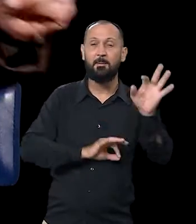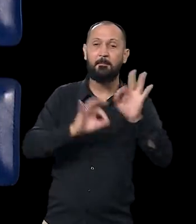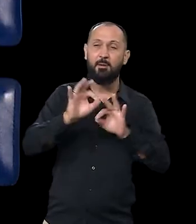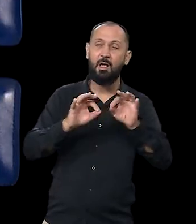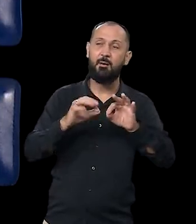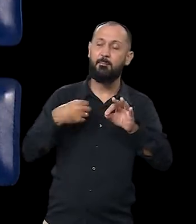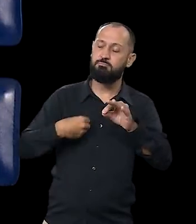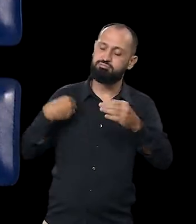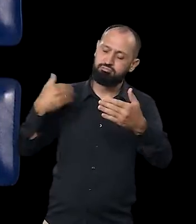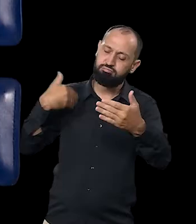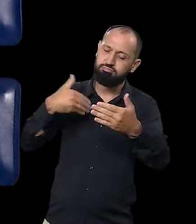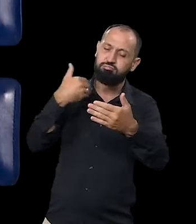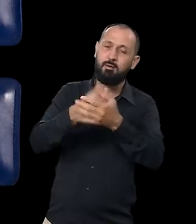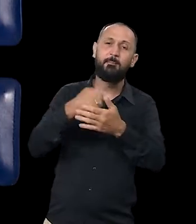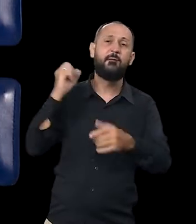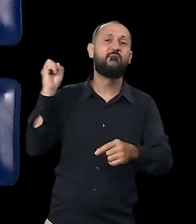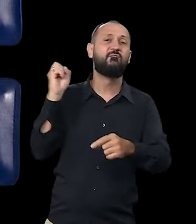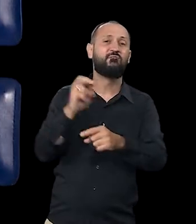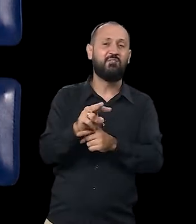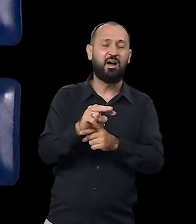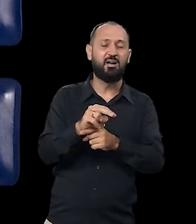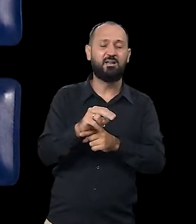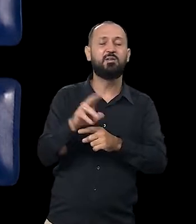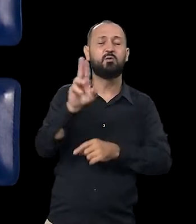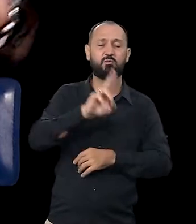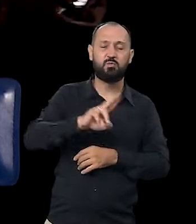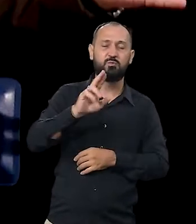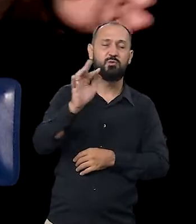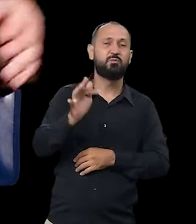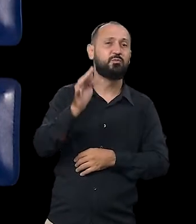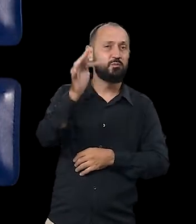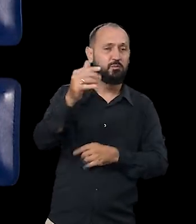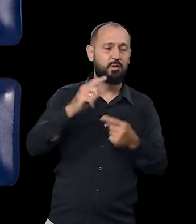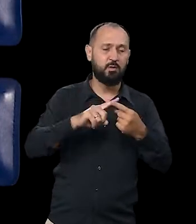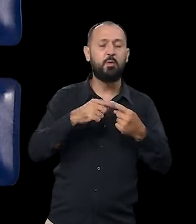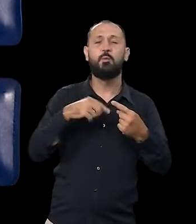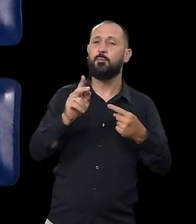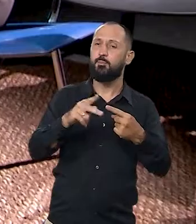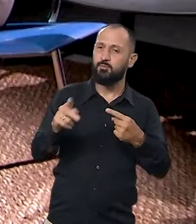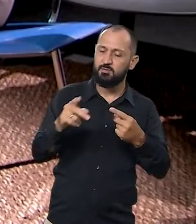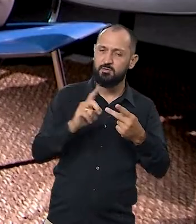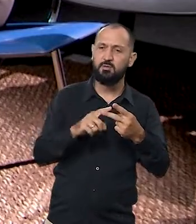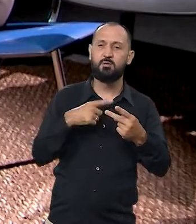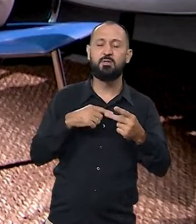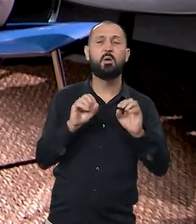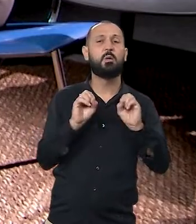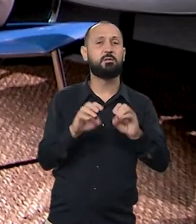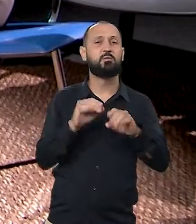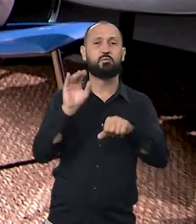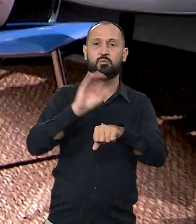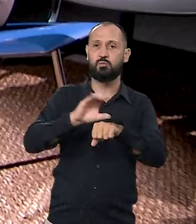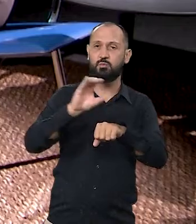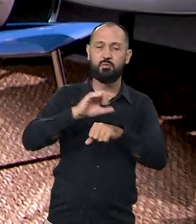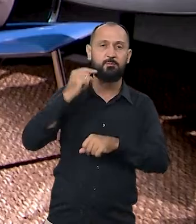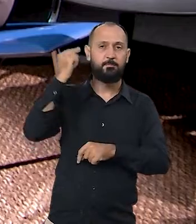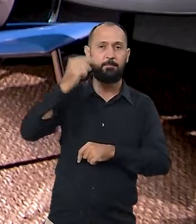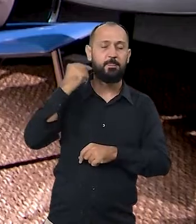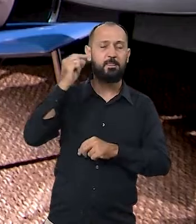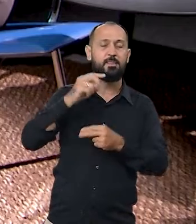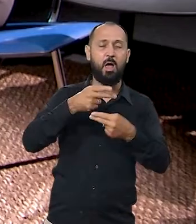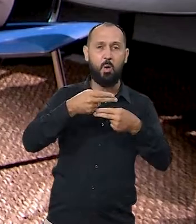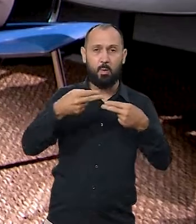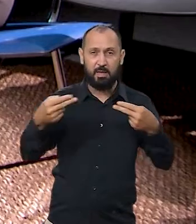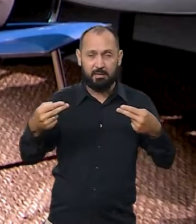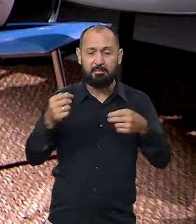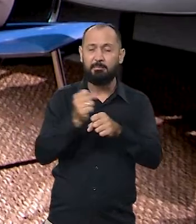da vida, para os cargos que eu ocupei posteriormente. Depois, professor, né, eu lecionei no curso de Direito da Unigran por